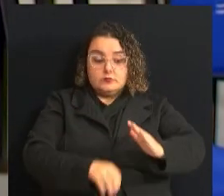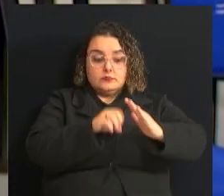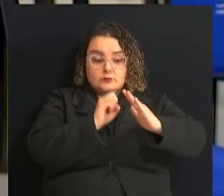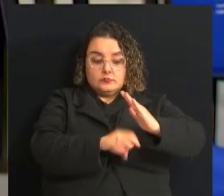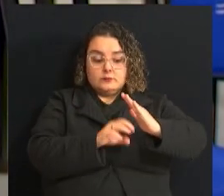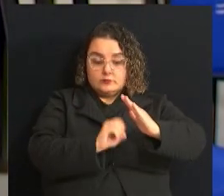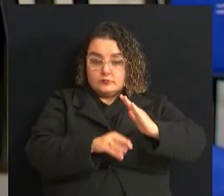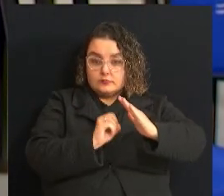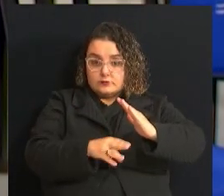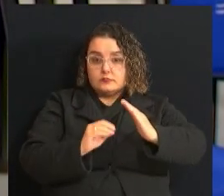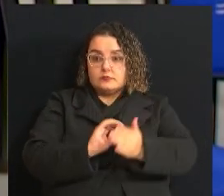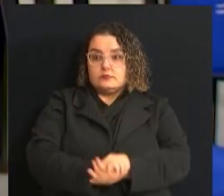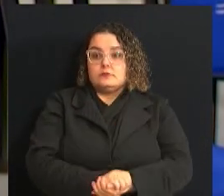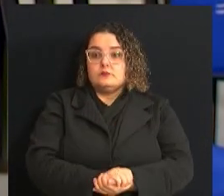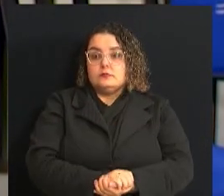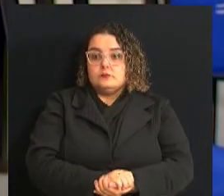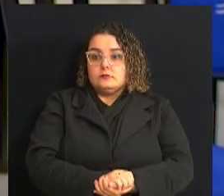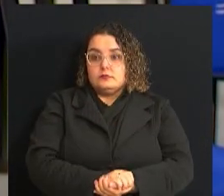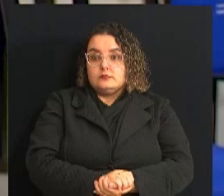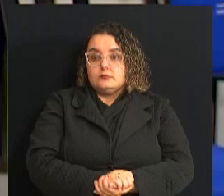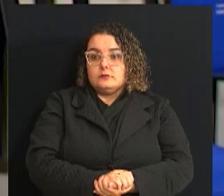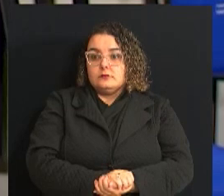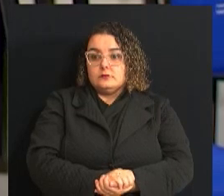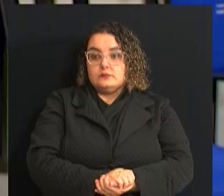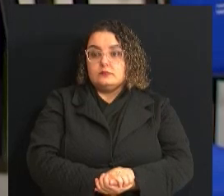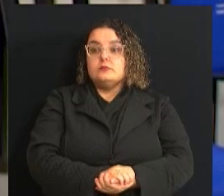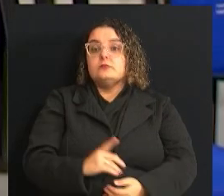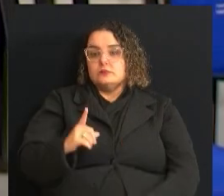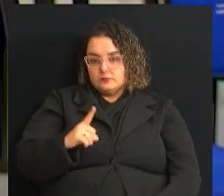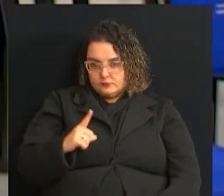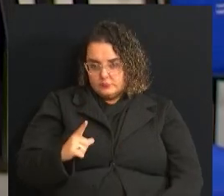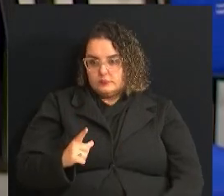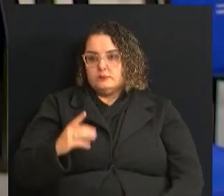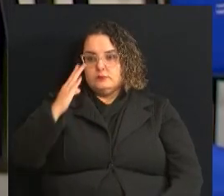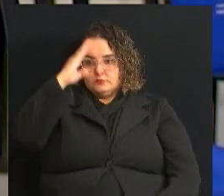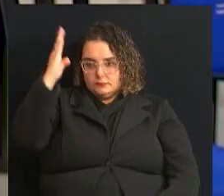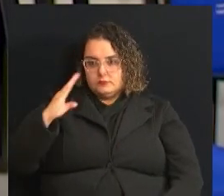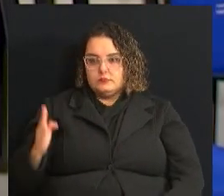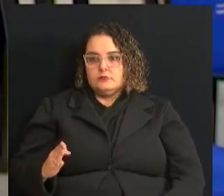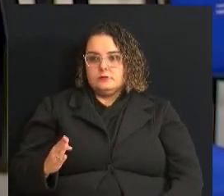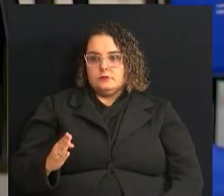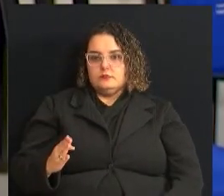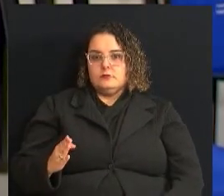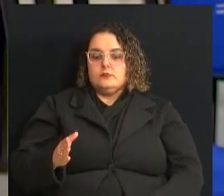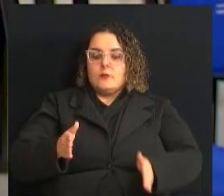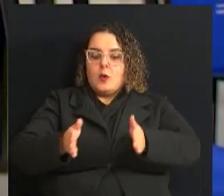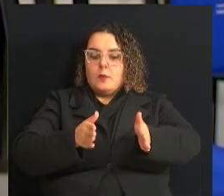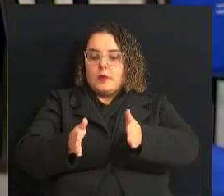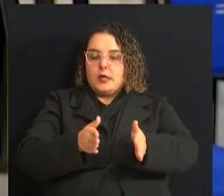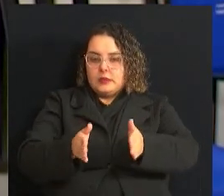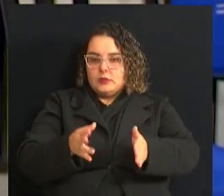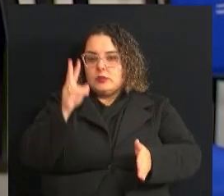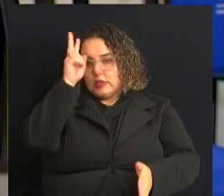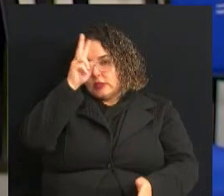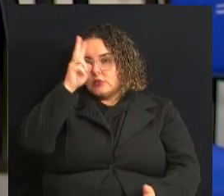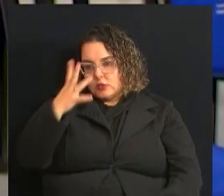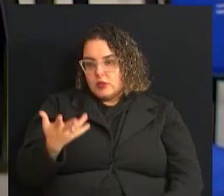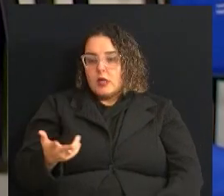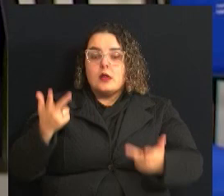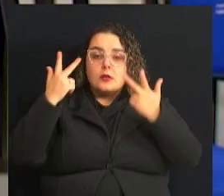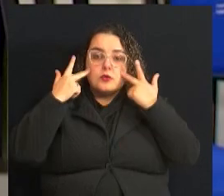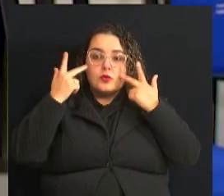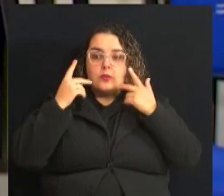uma prática presente no Brasil no período oitocentista, né, então era muito comum que as famílias